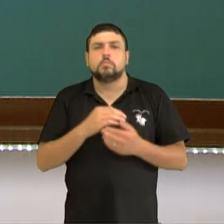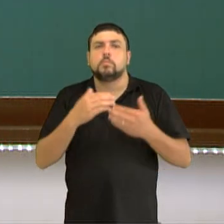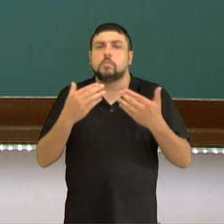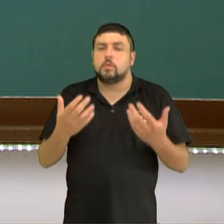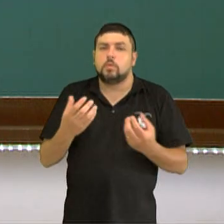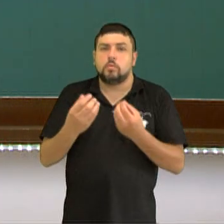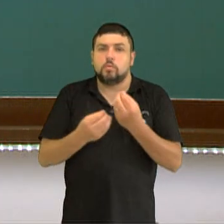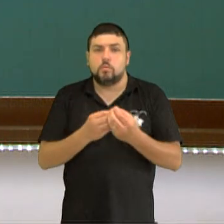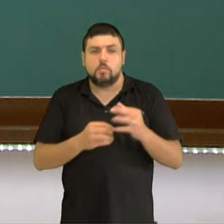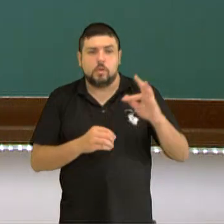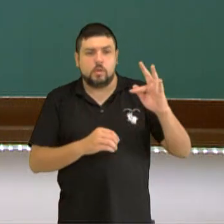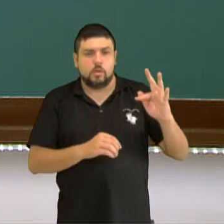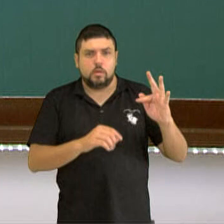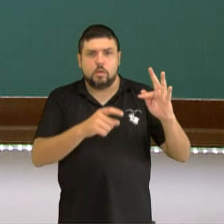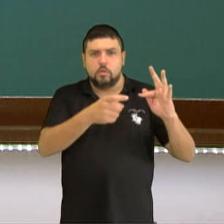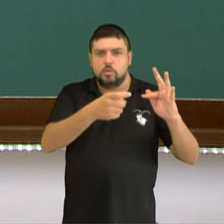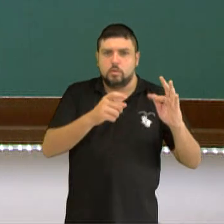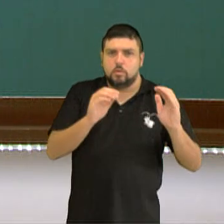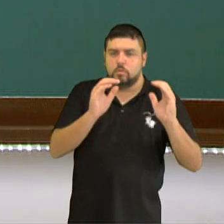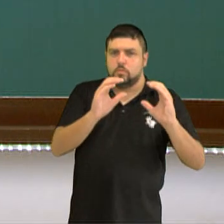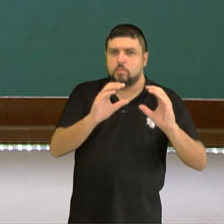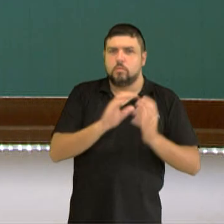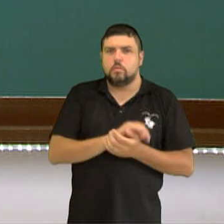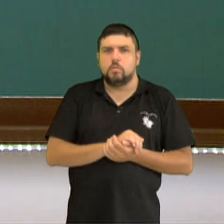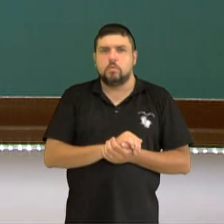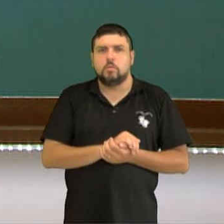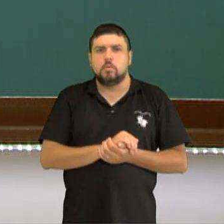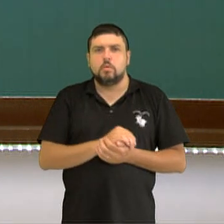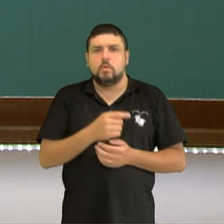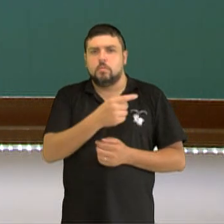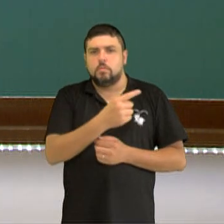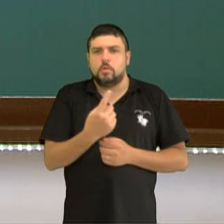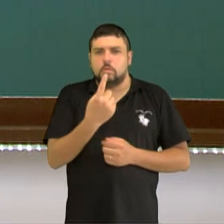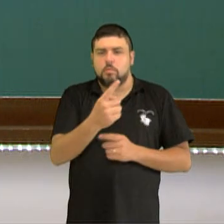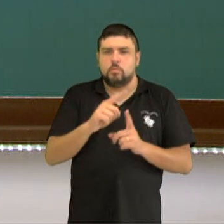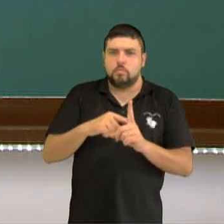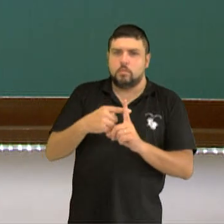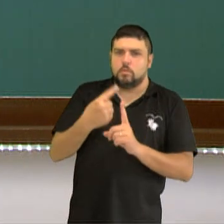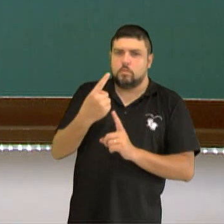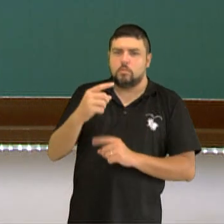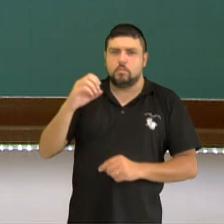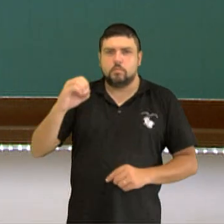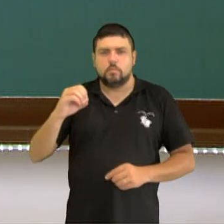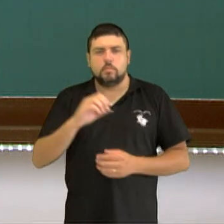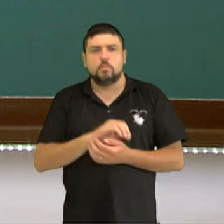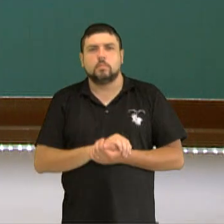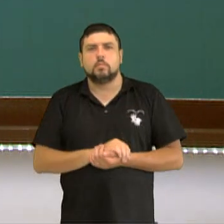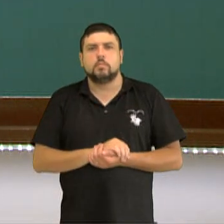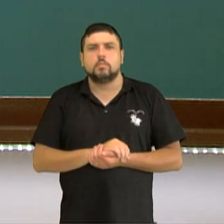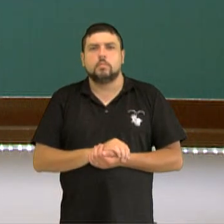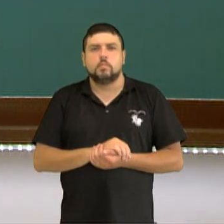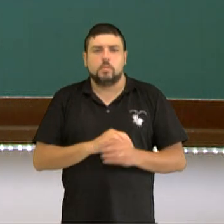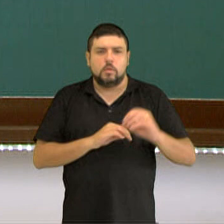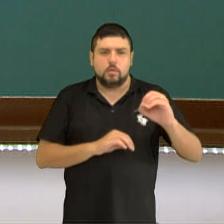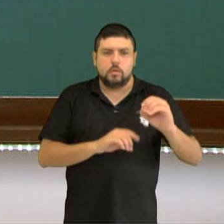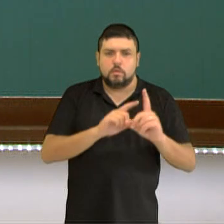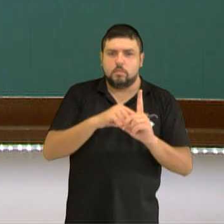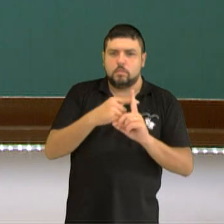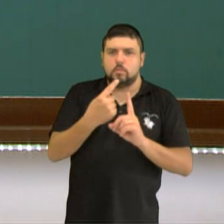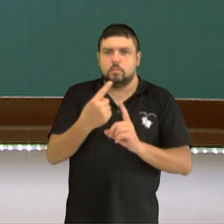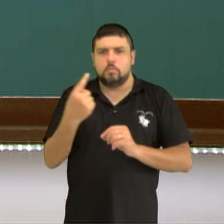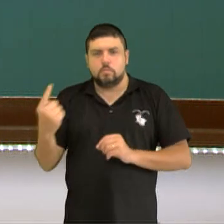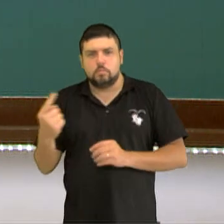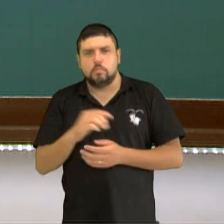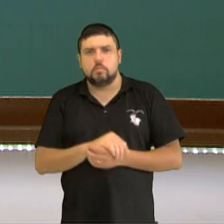função f de x. Menos 1 mais 1, 0. 0 mais 1, 1.